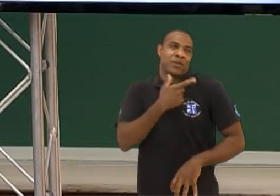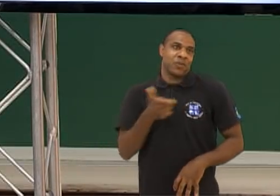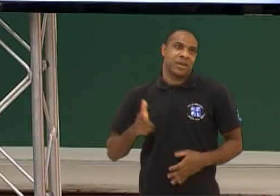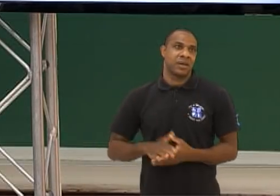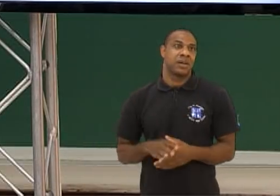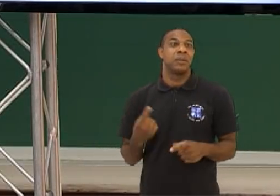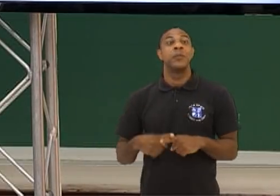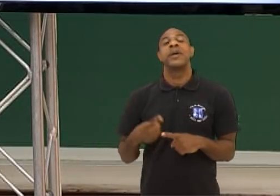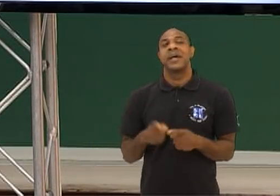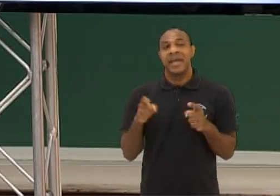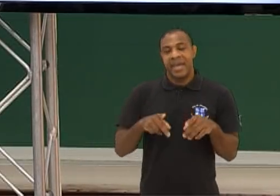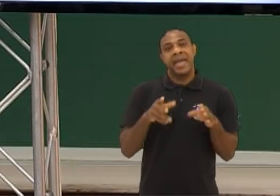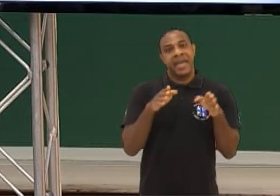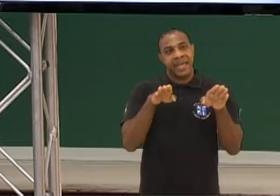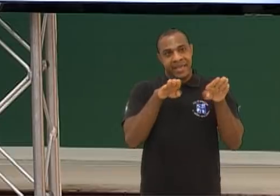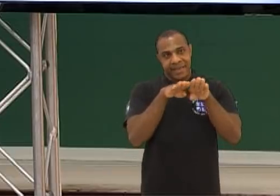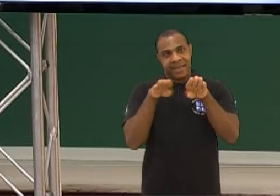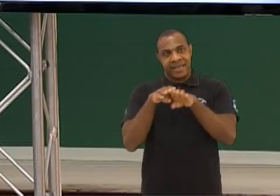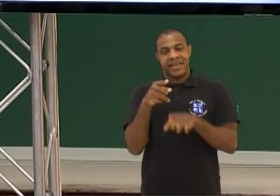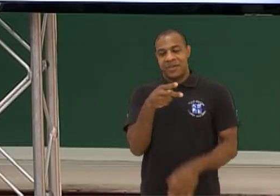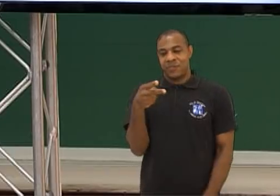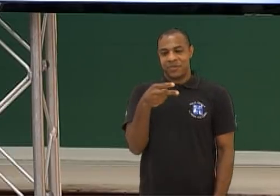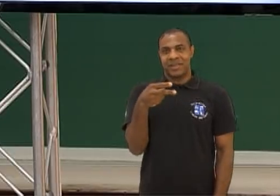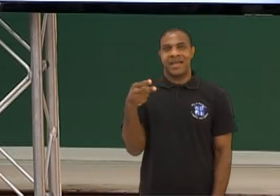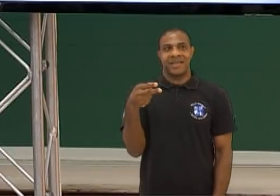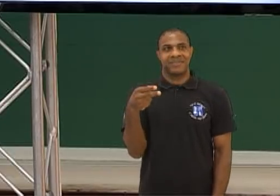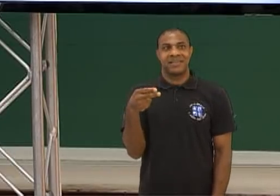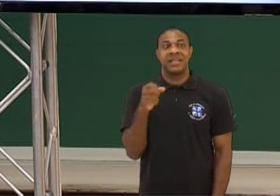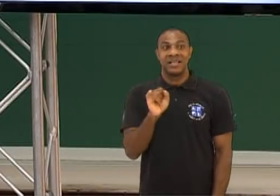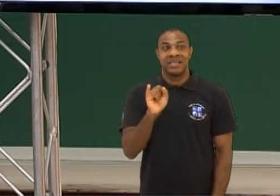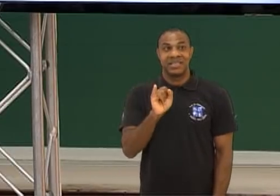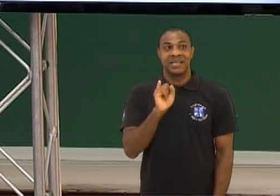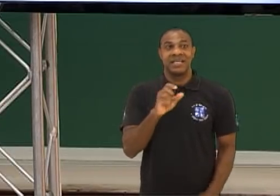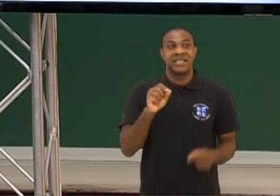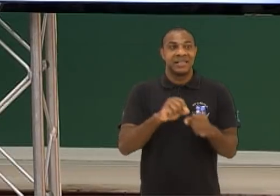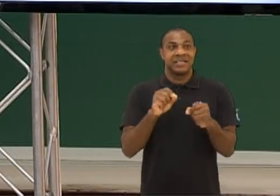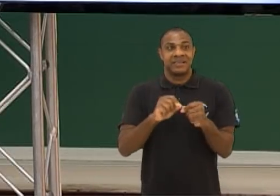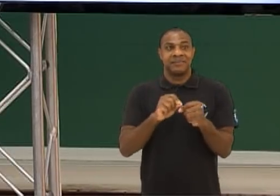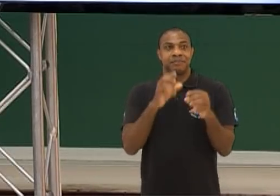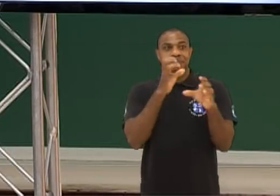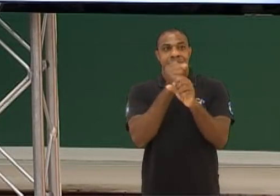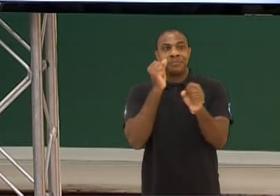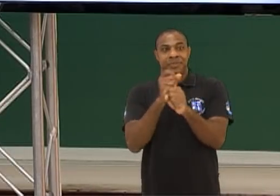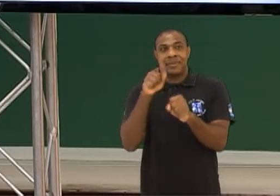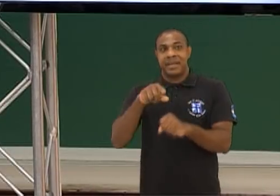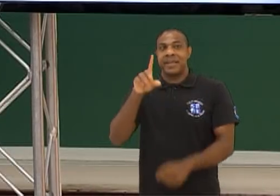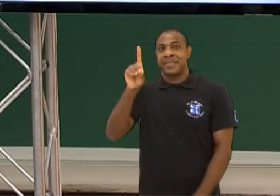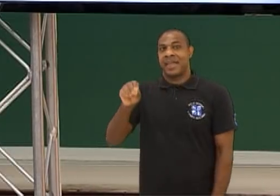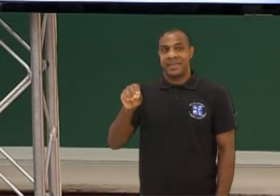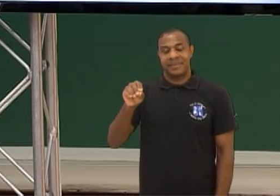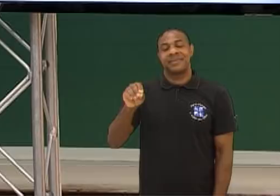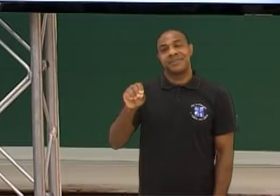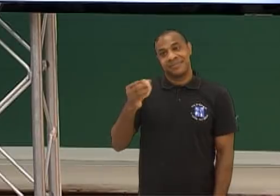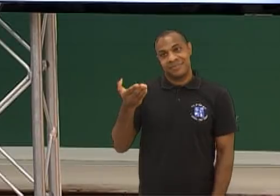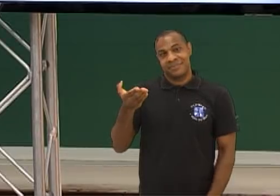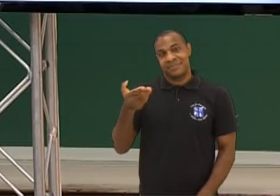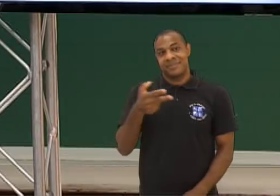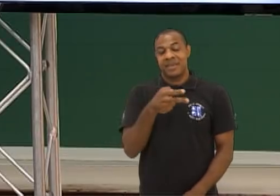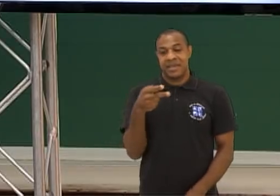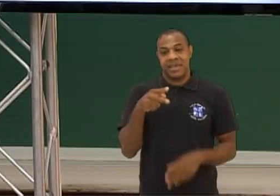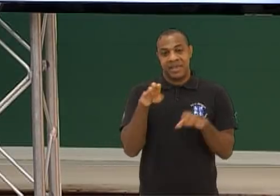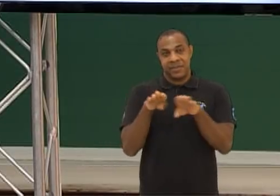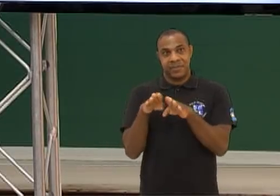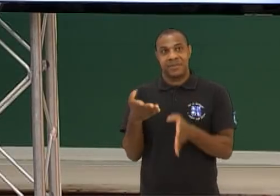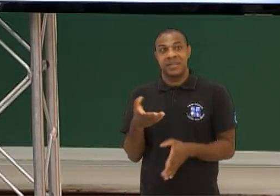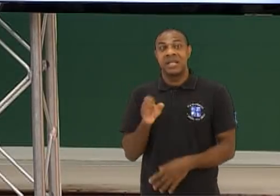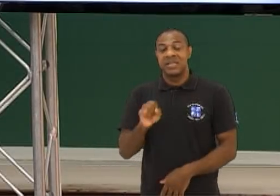elas são igualdades, ou seja, se eu resolver aqui, dá 10. 10 é igual a 10. É uma igualdade. Se eu resolver aqui,